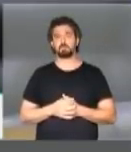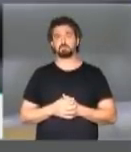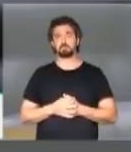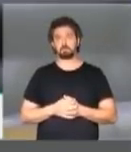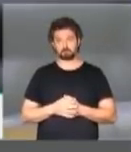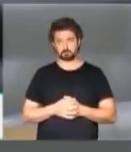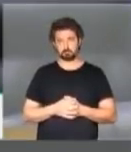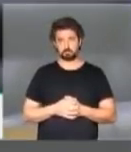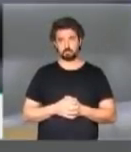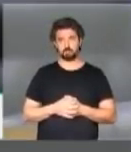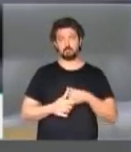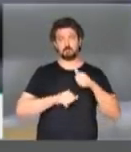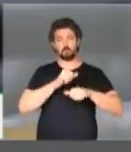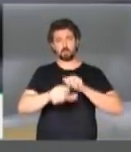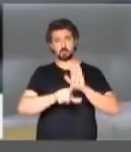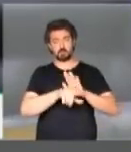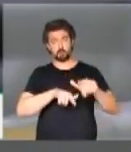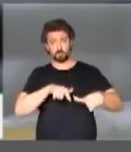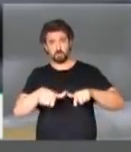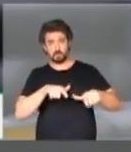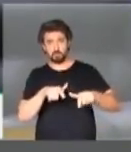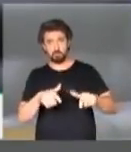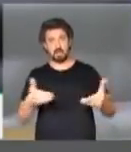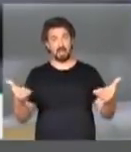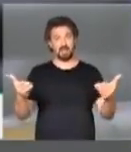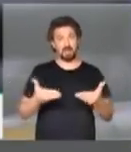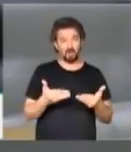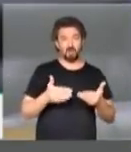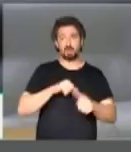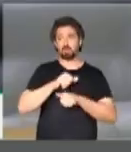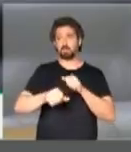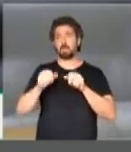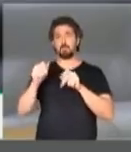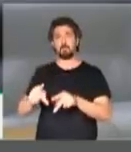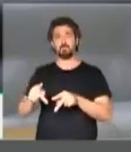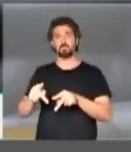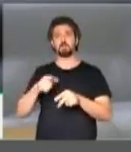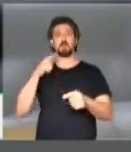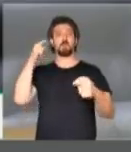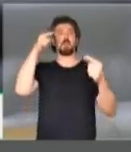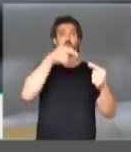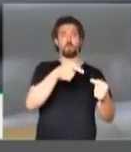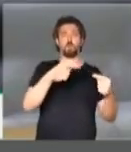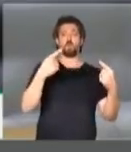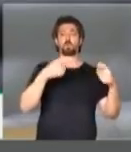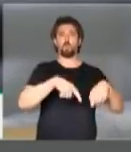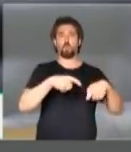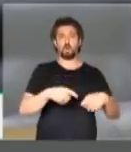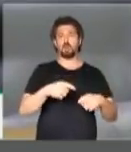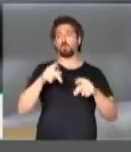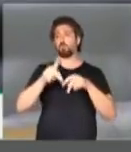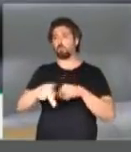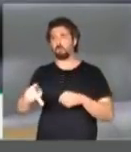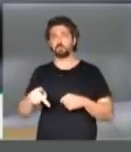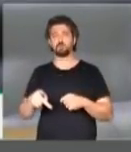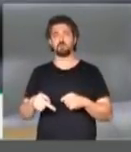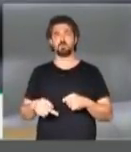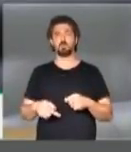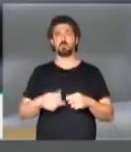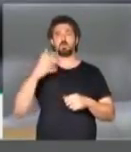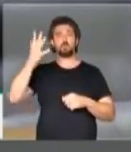mesmo tempo que apoiou a reforma trabalhista, agora na reforma da Previdência, atinge o trabalhador rural, atinge a professora,